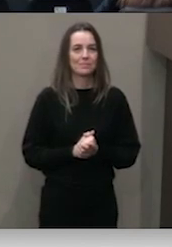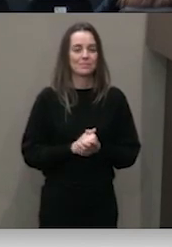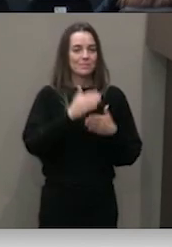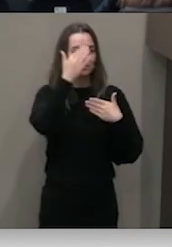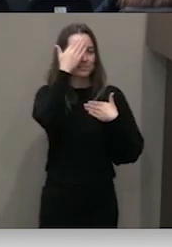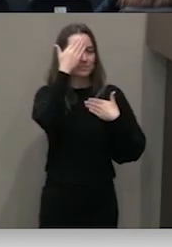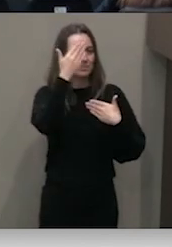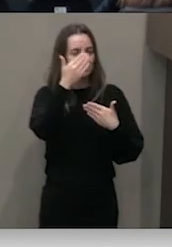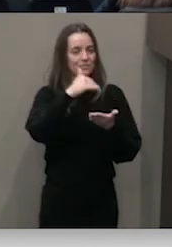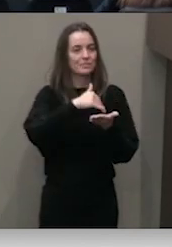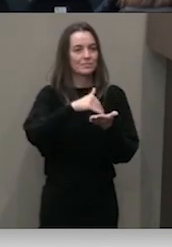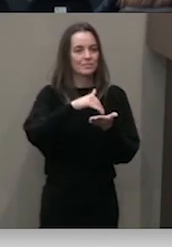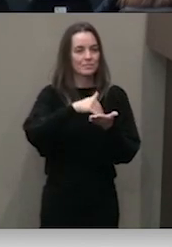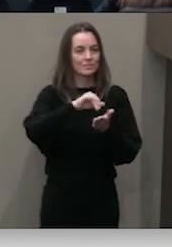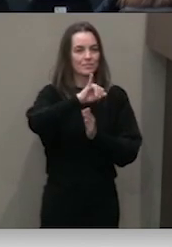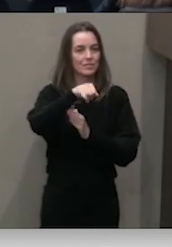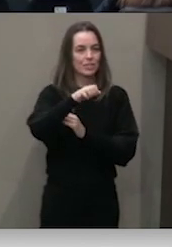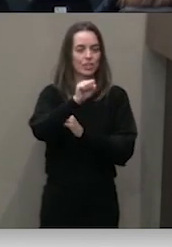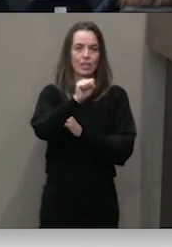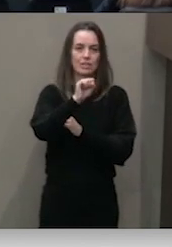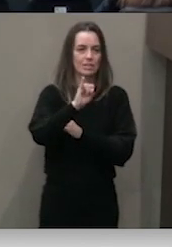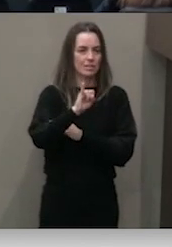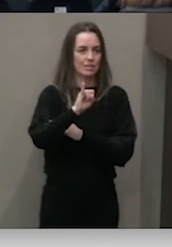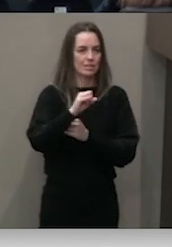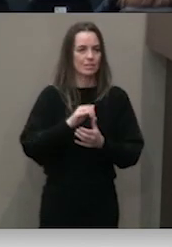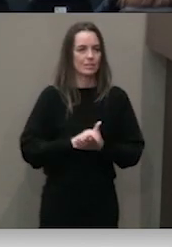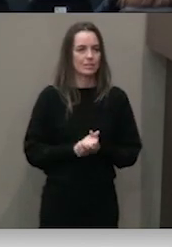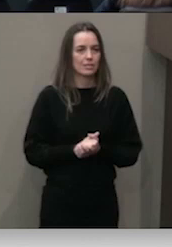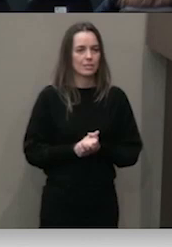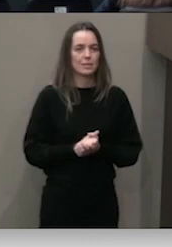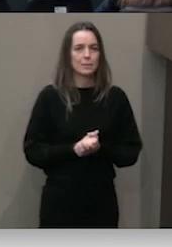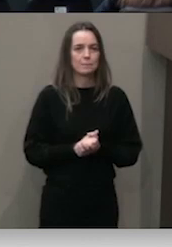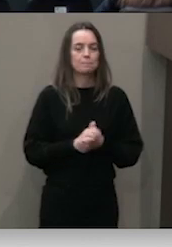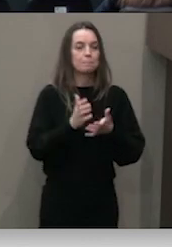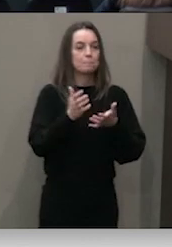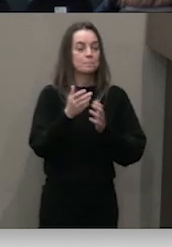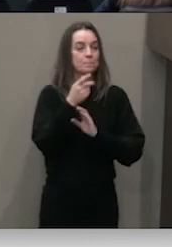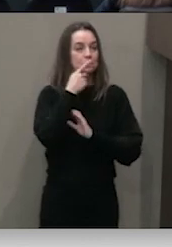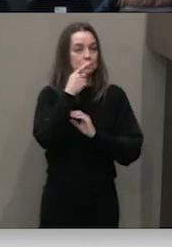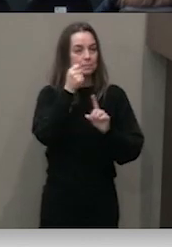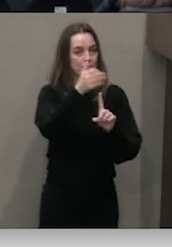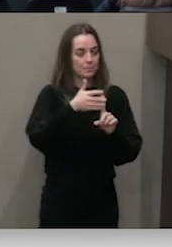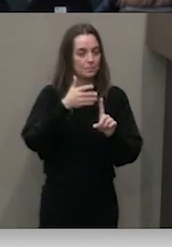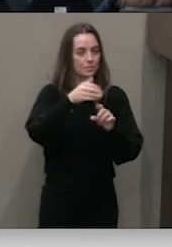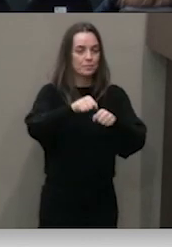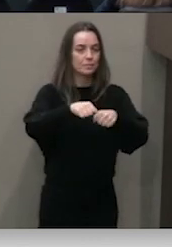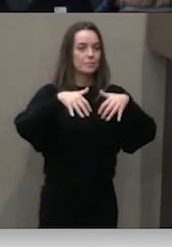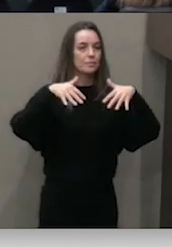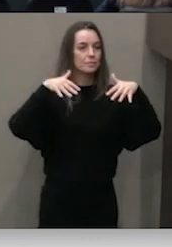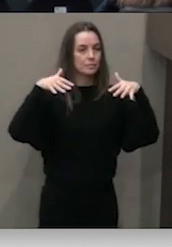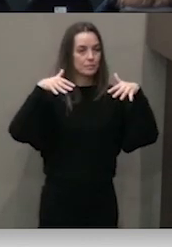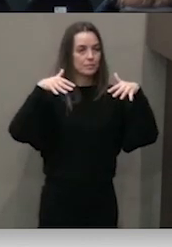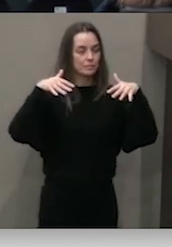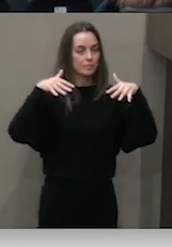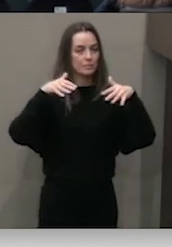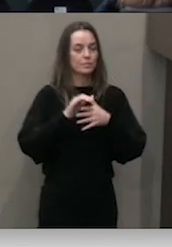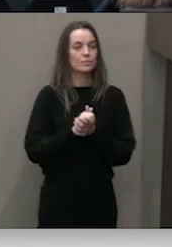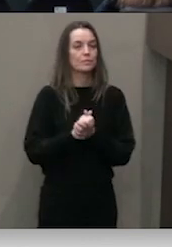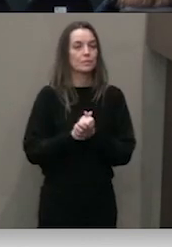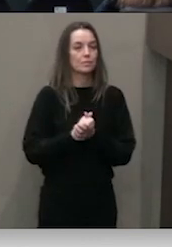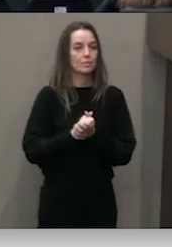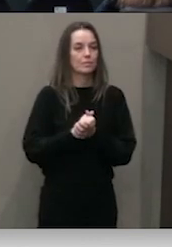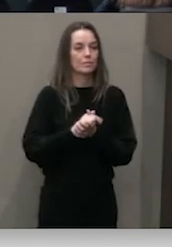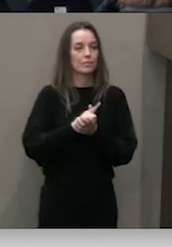Obrigada, secretário Giese. Quero dizer que essa audiência pública ela é realizada em conjunto pela Comissão